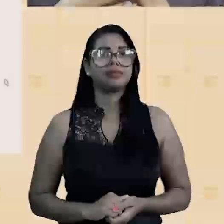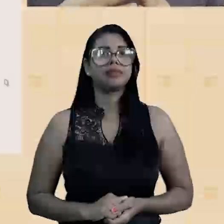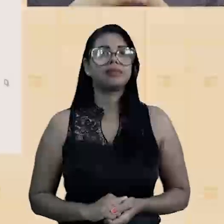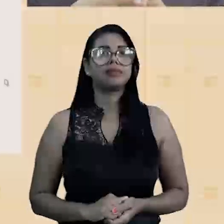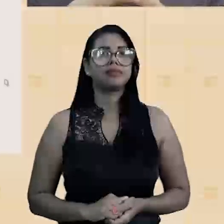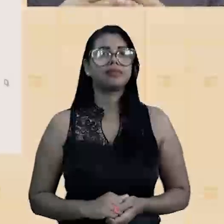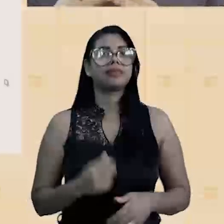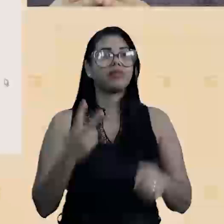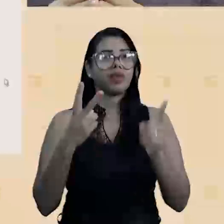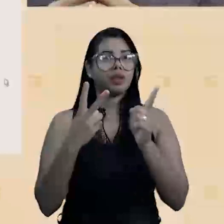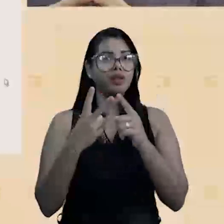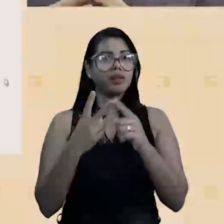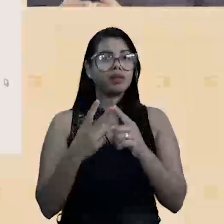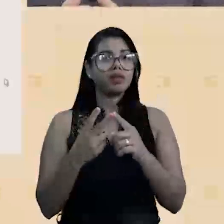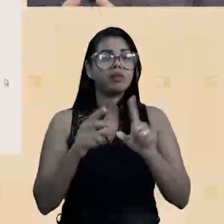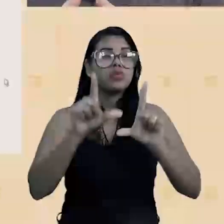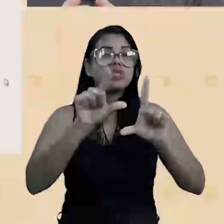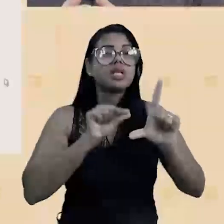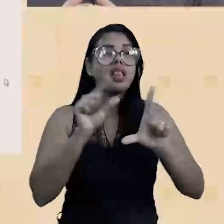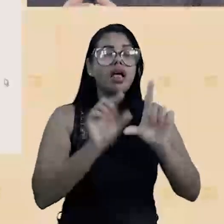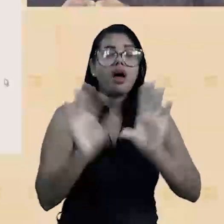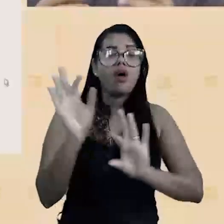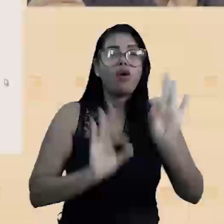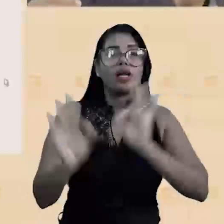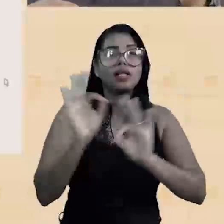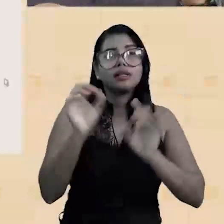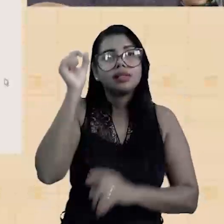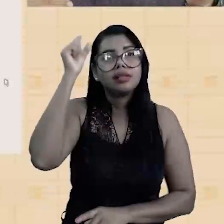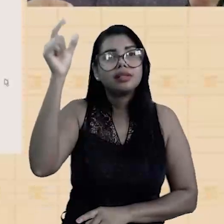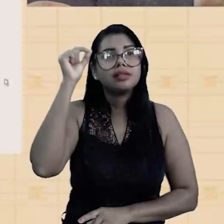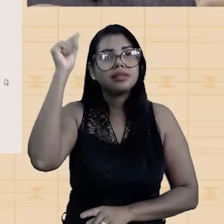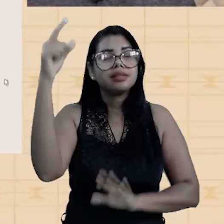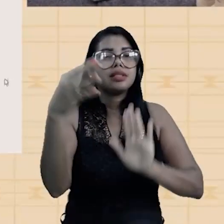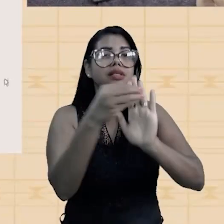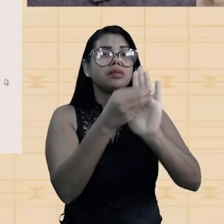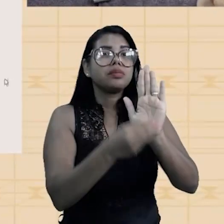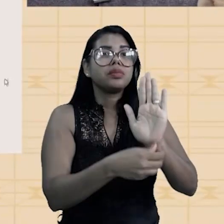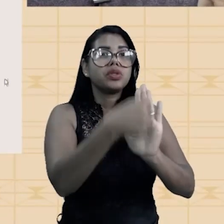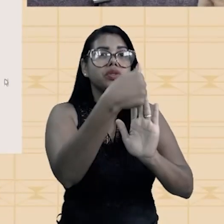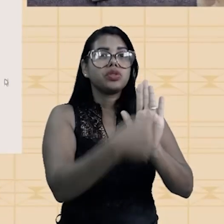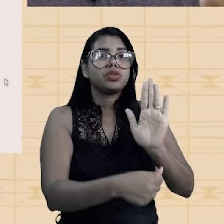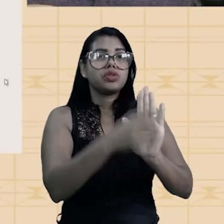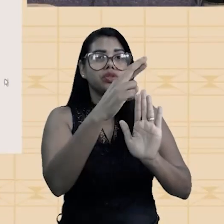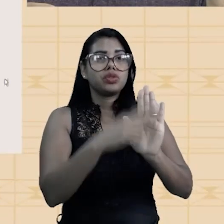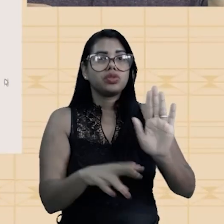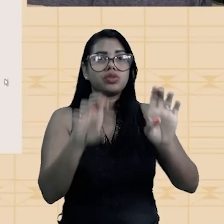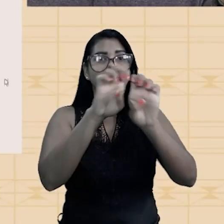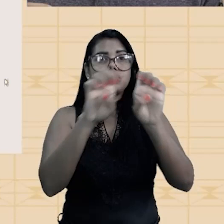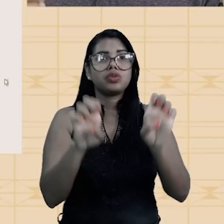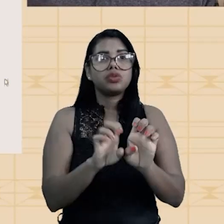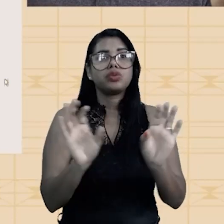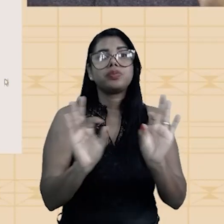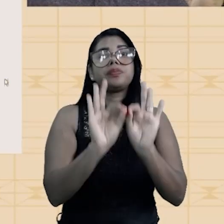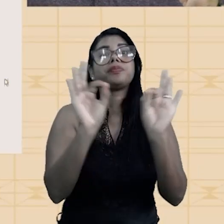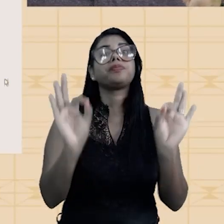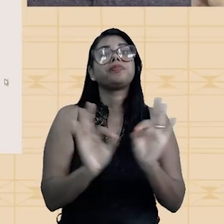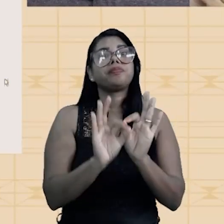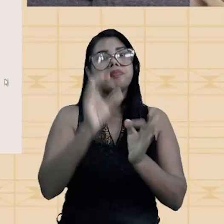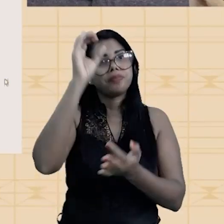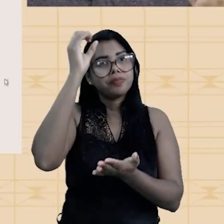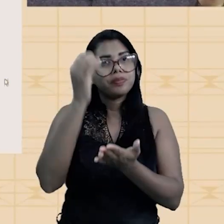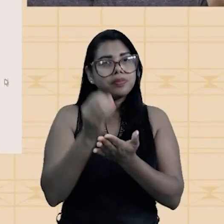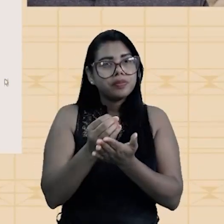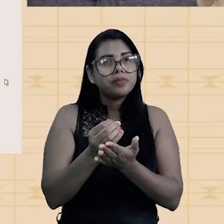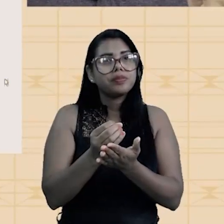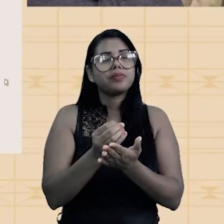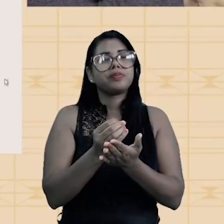conseguiu selecionar, organizar as ideias, tá? Construiu a tese dela, jogou lá 2